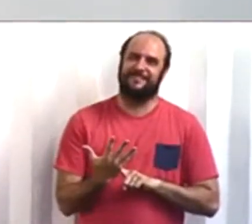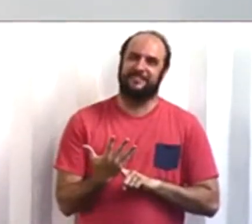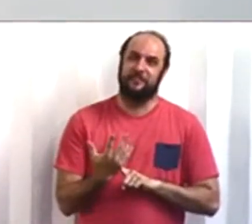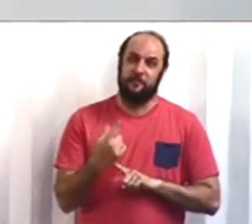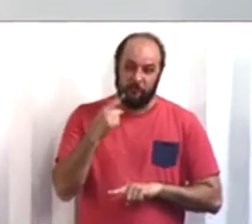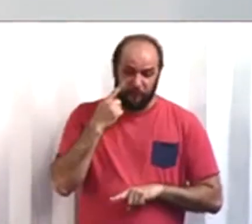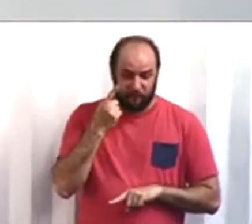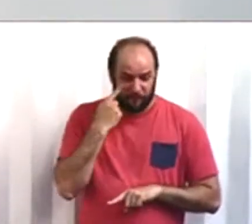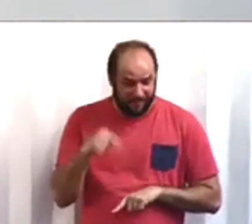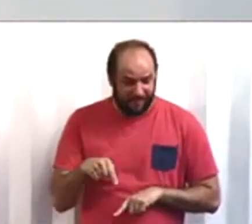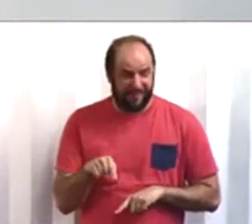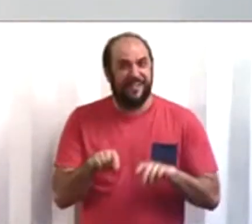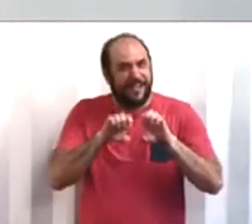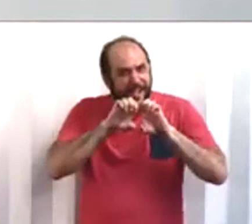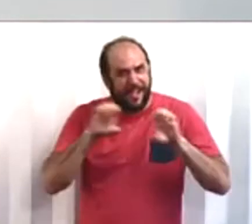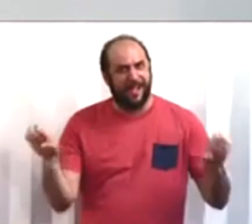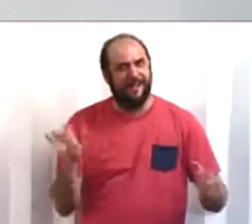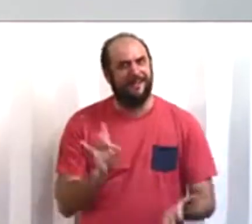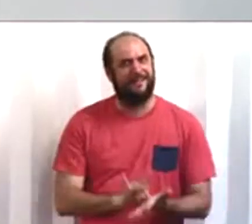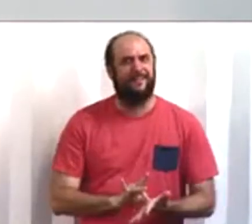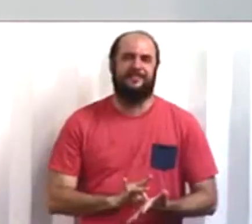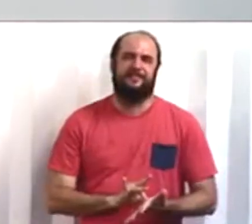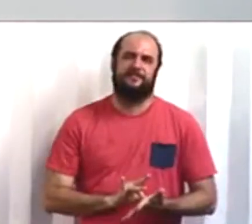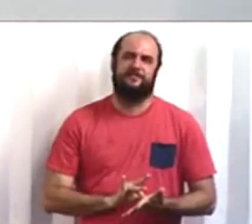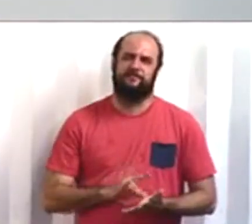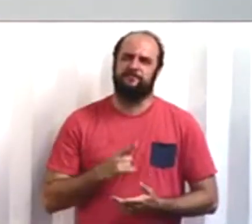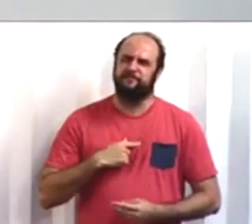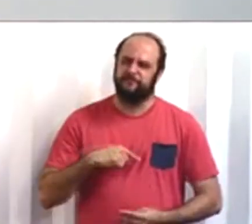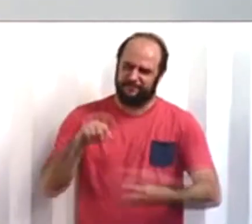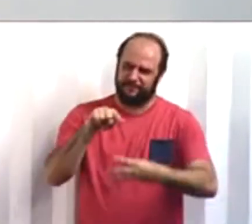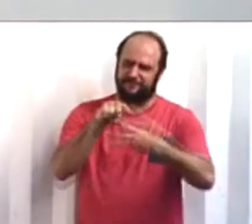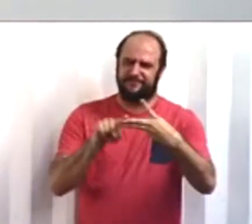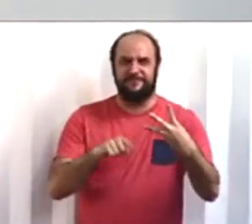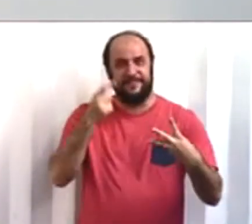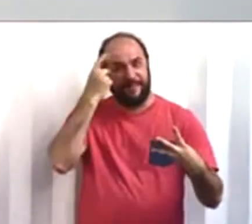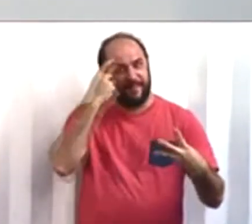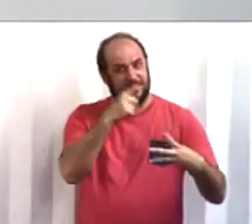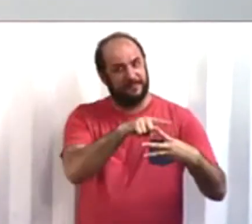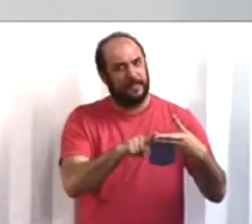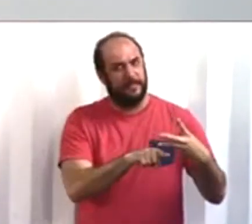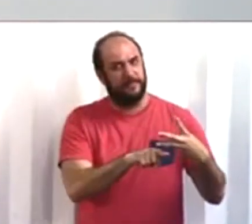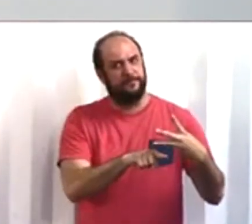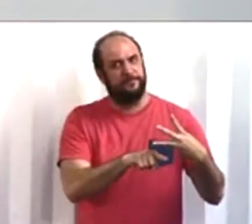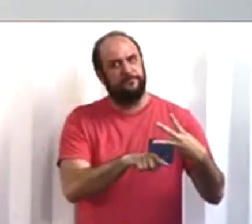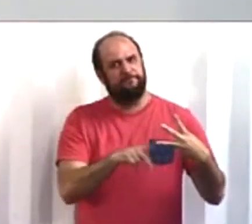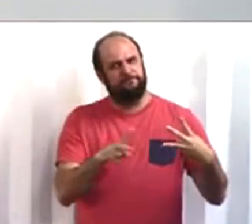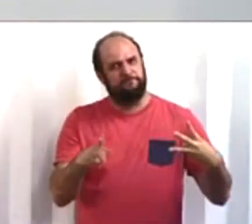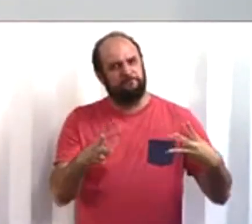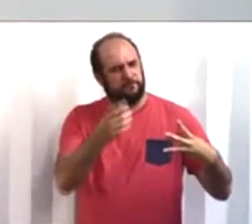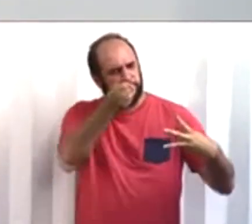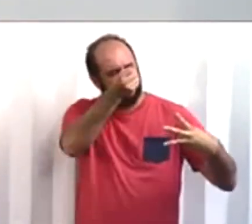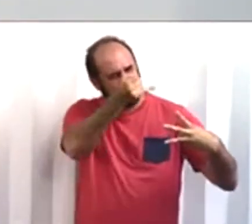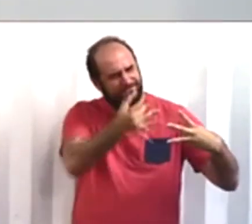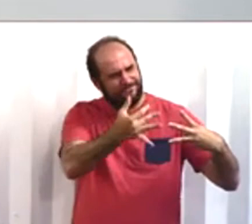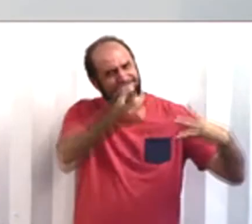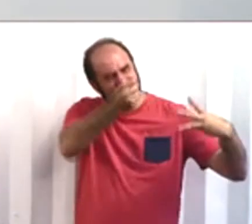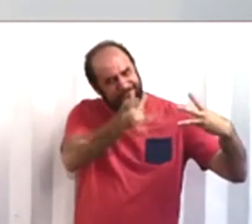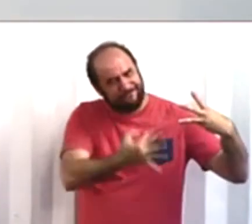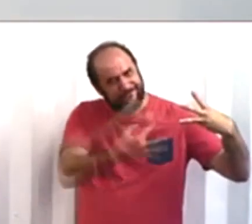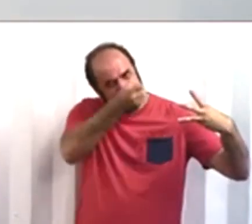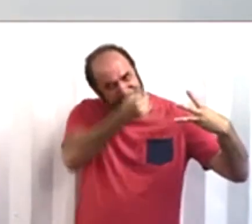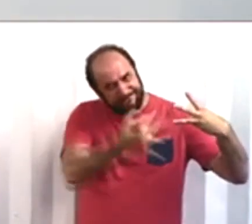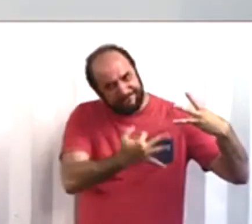Filho de Deus. E eu situo 3 conceitos, e vou tentar defender essa ideia nessa manhã